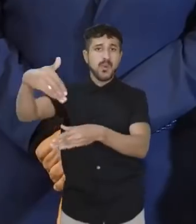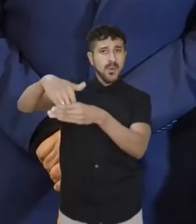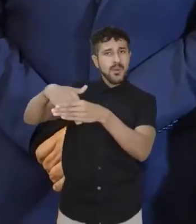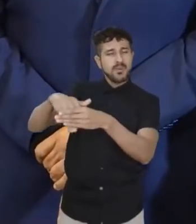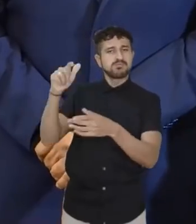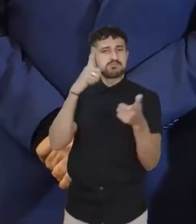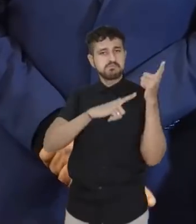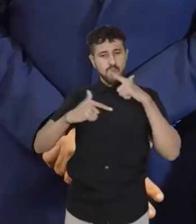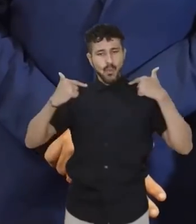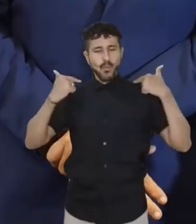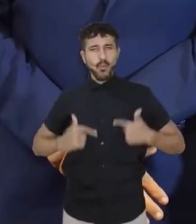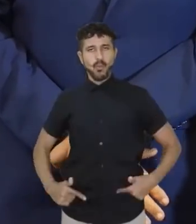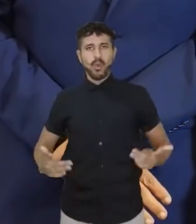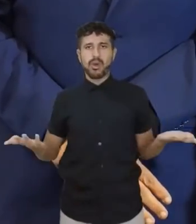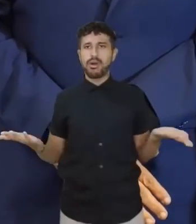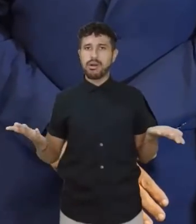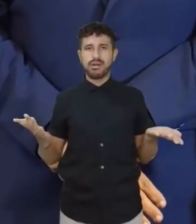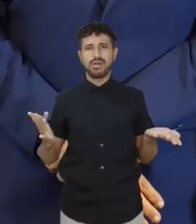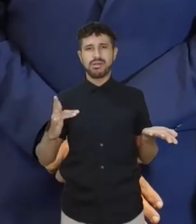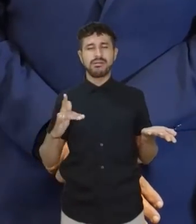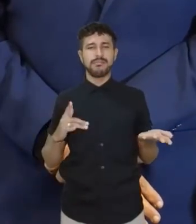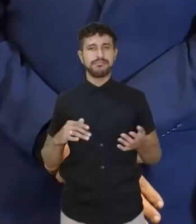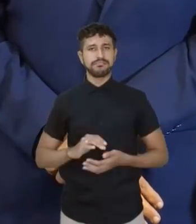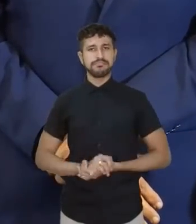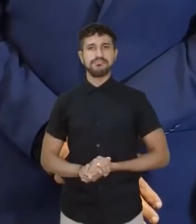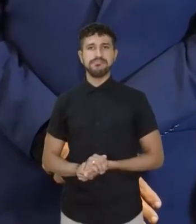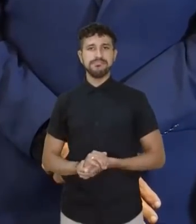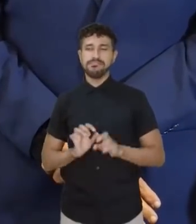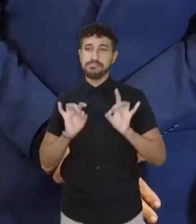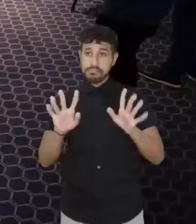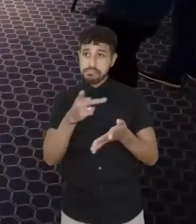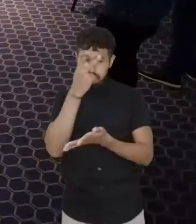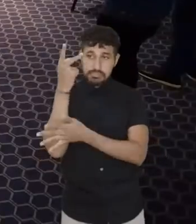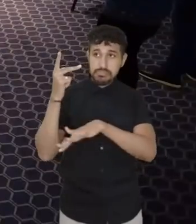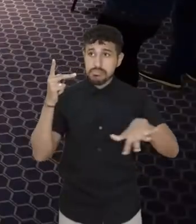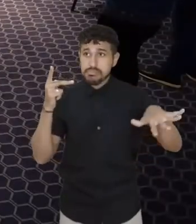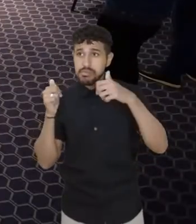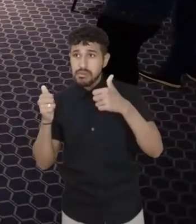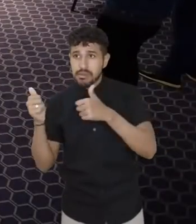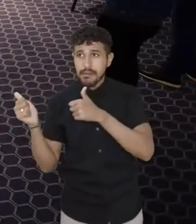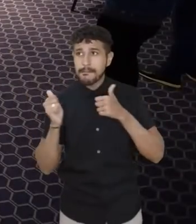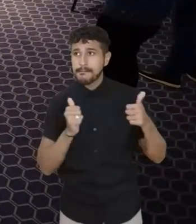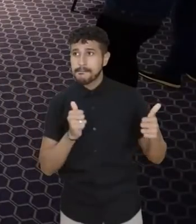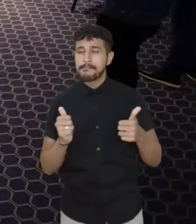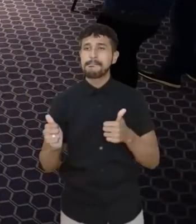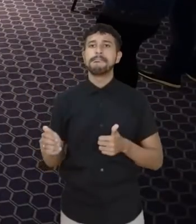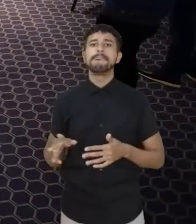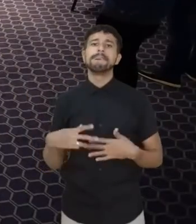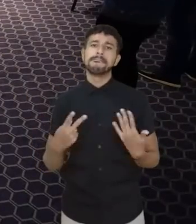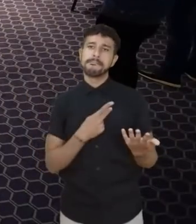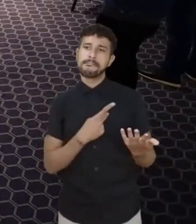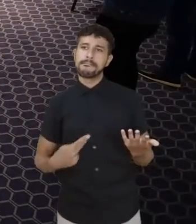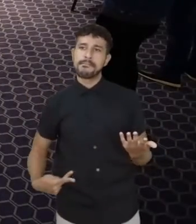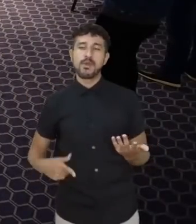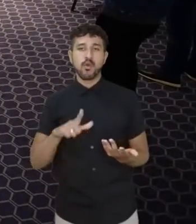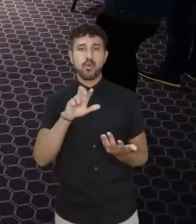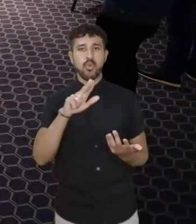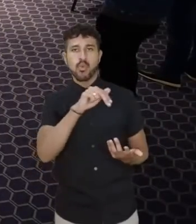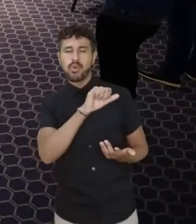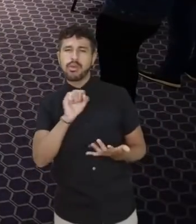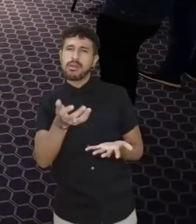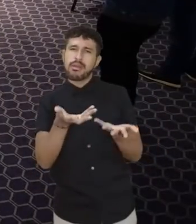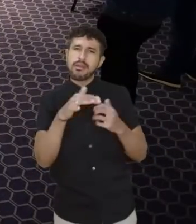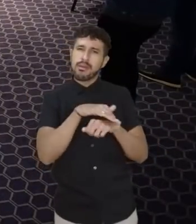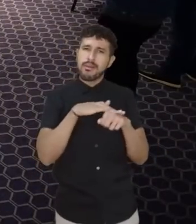limpo, né, o mais limpo possível. É isso, gente. Último, então, presidente, Lucas do UOL. Falar um pouquinho de economia é